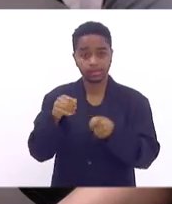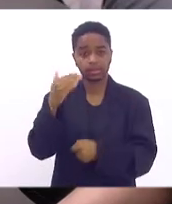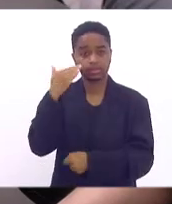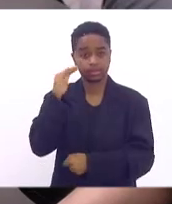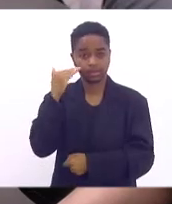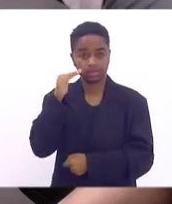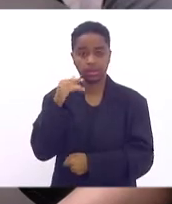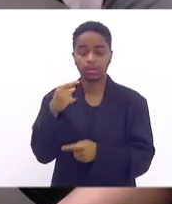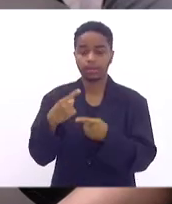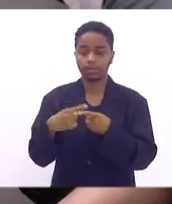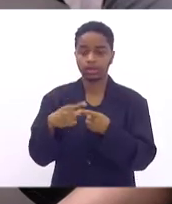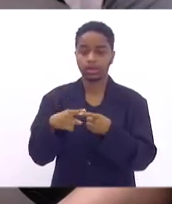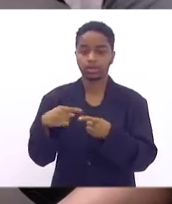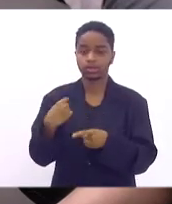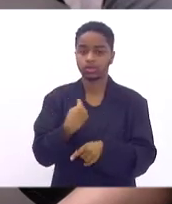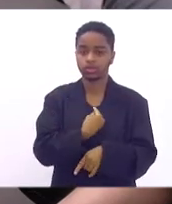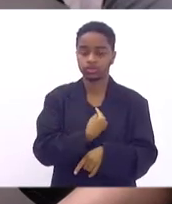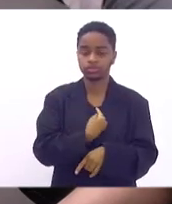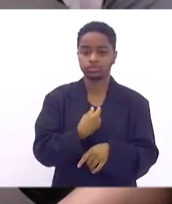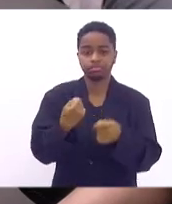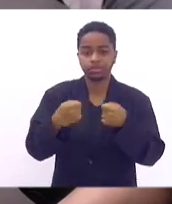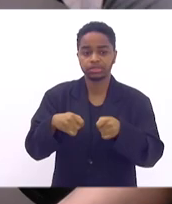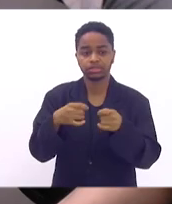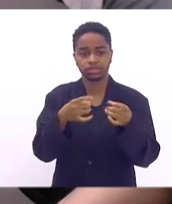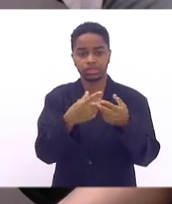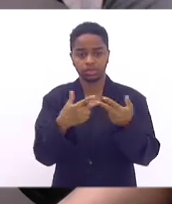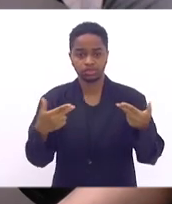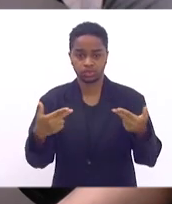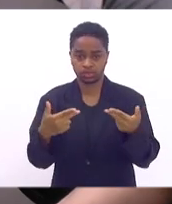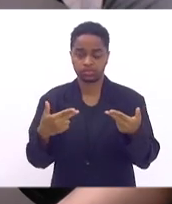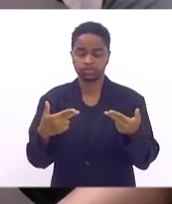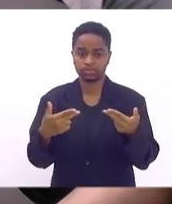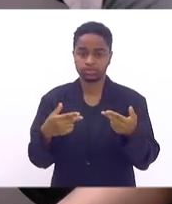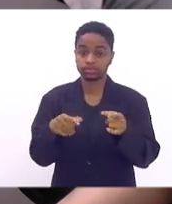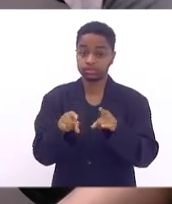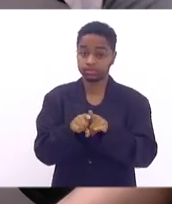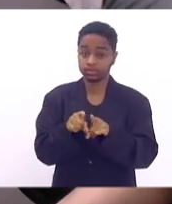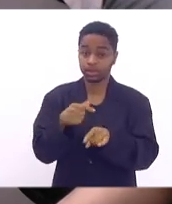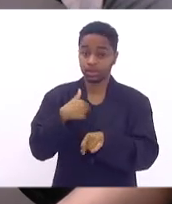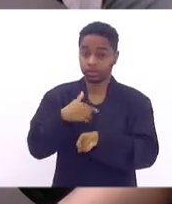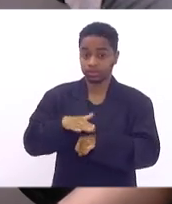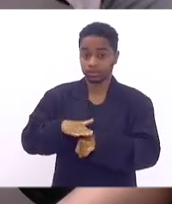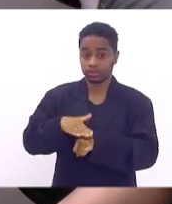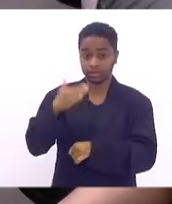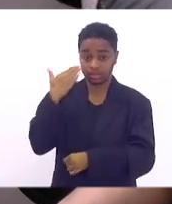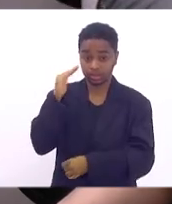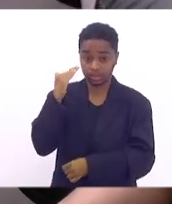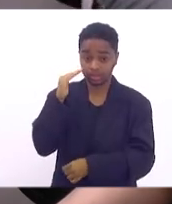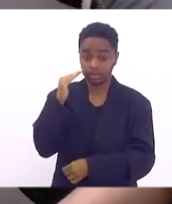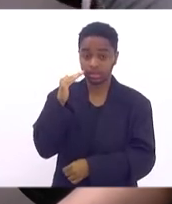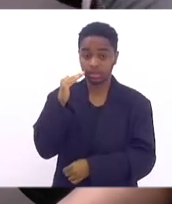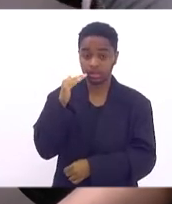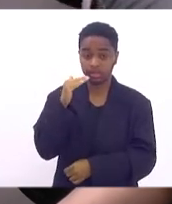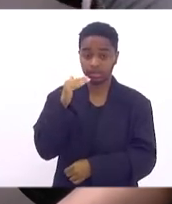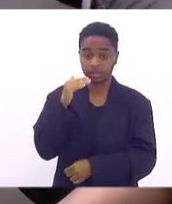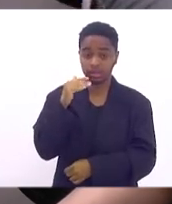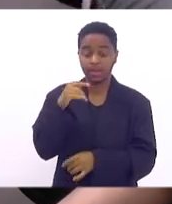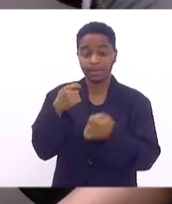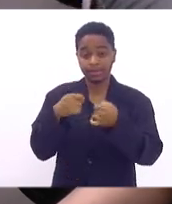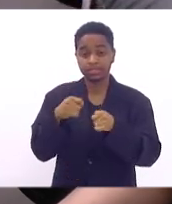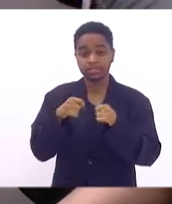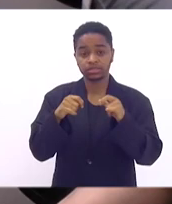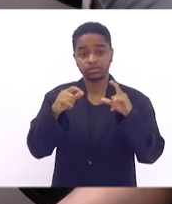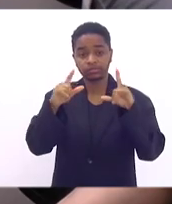gente demanda o que demanda em determinados momentos. E eu entender por parte deles que eles precisam dos prints,